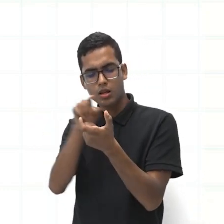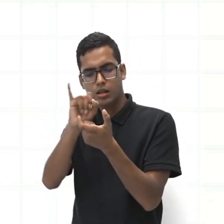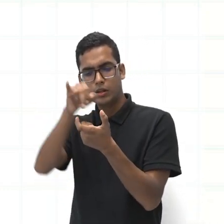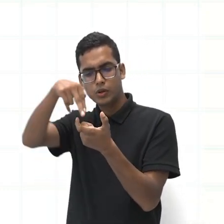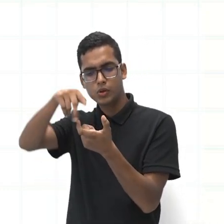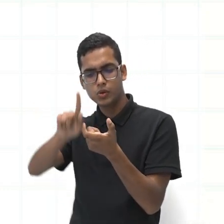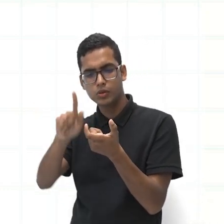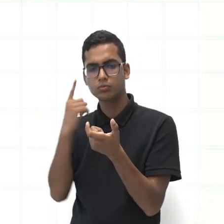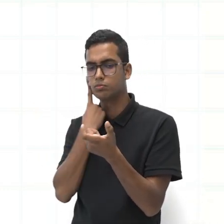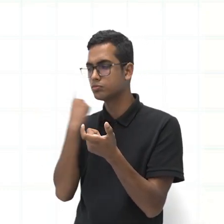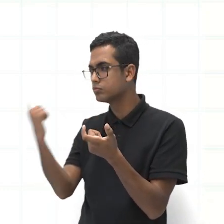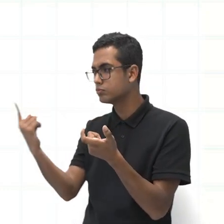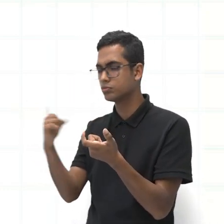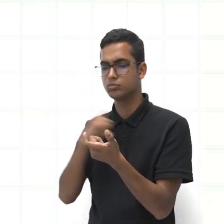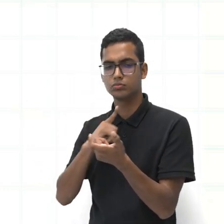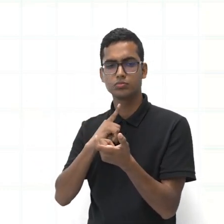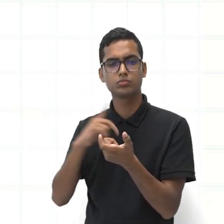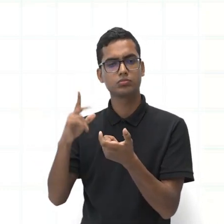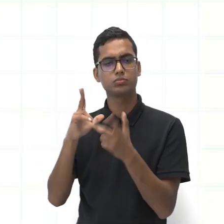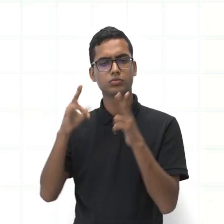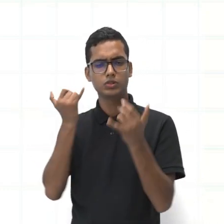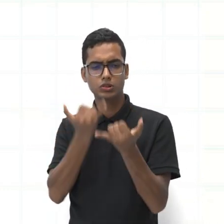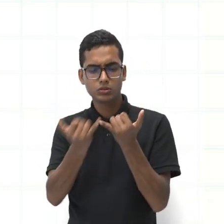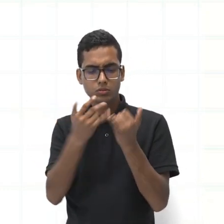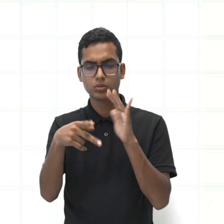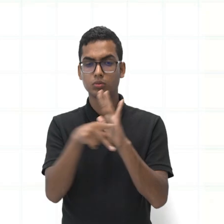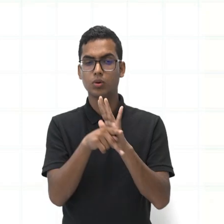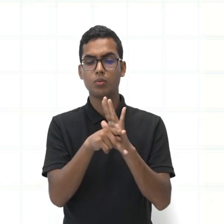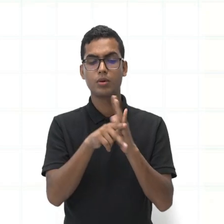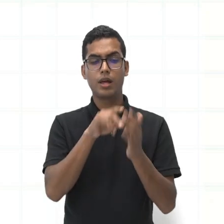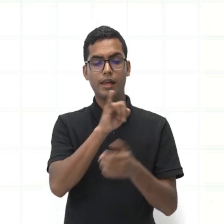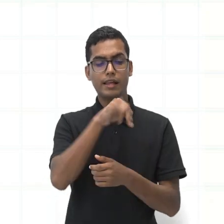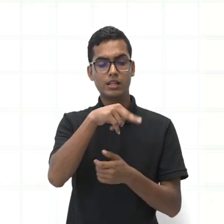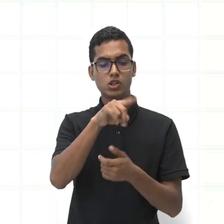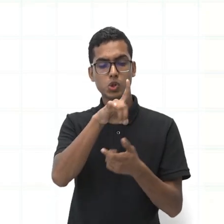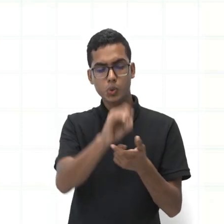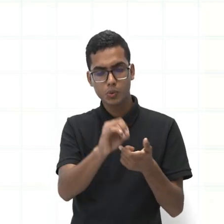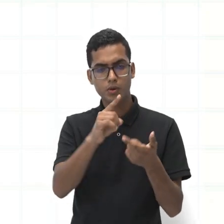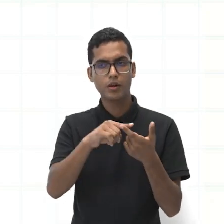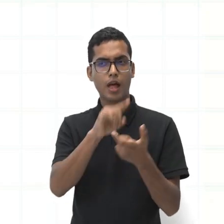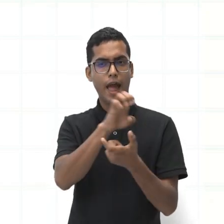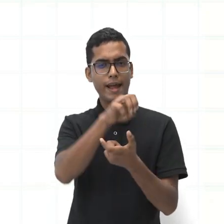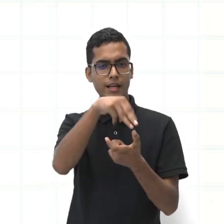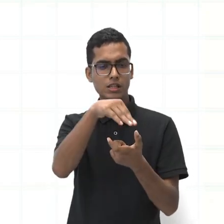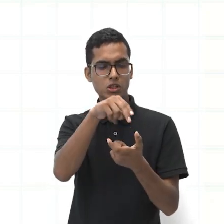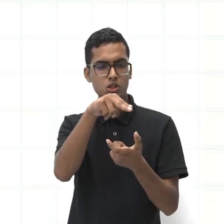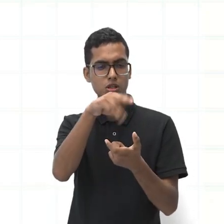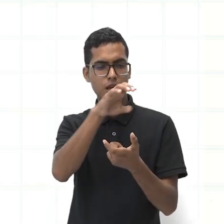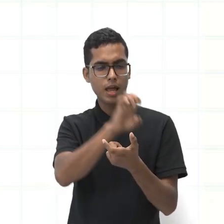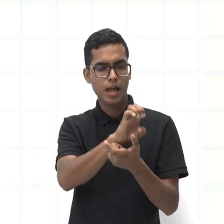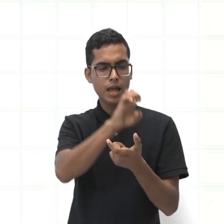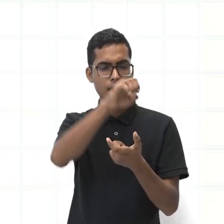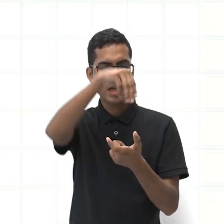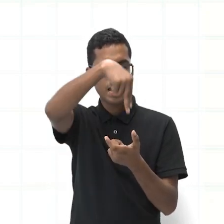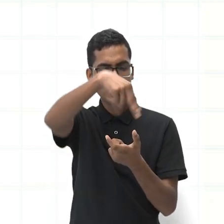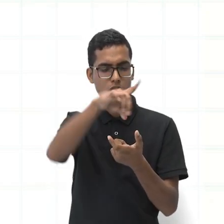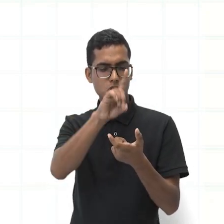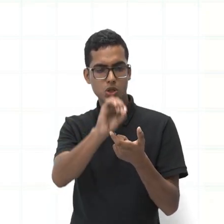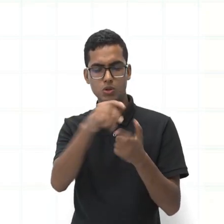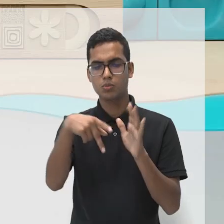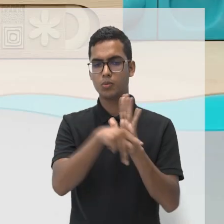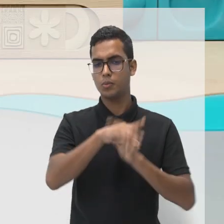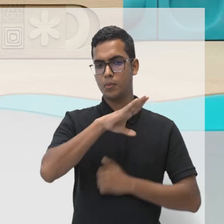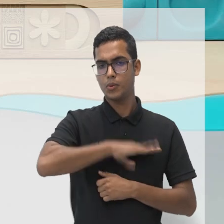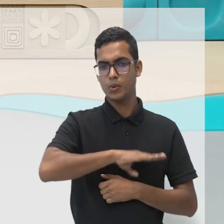inglesa é equivalente a ando, endo, indo da língua portuguesa. E ele é um tipo de verbo, uma classificação de verbo que eu vou mostrar para vocês agora.